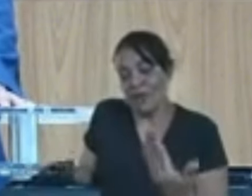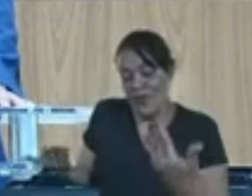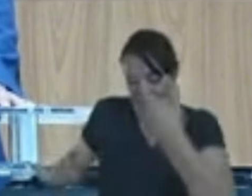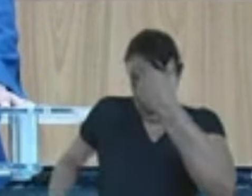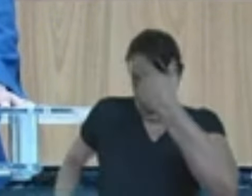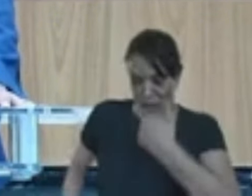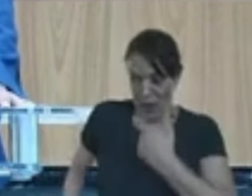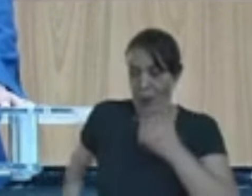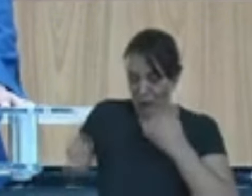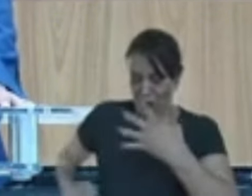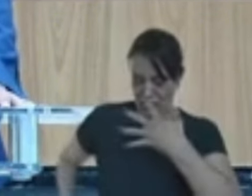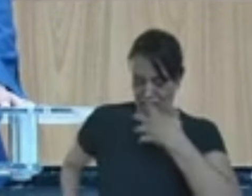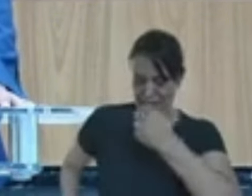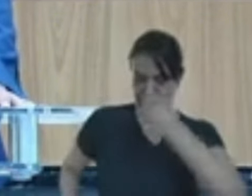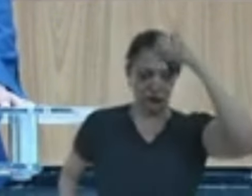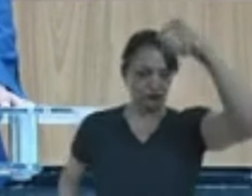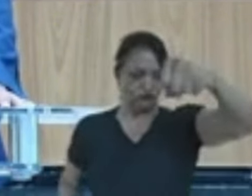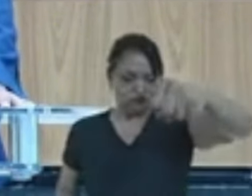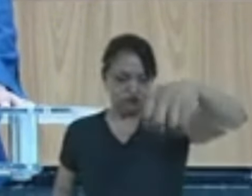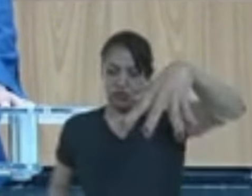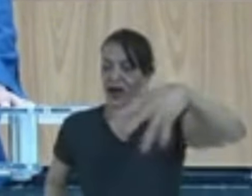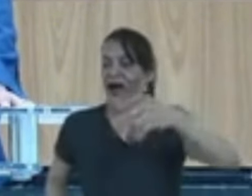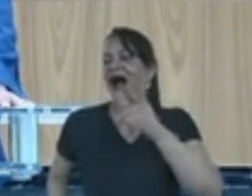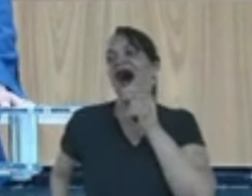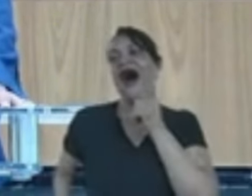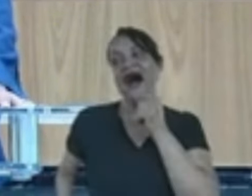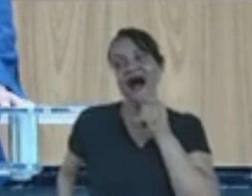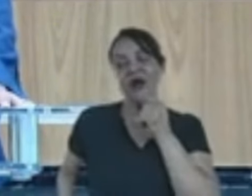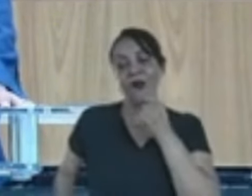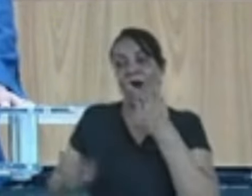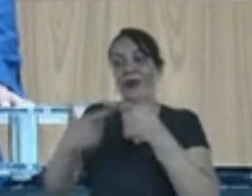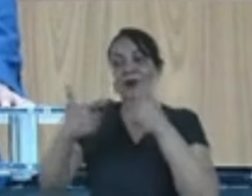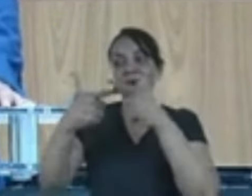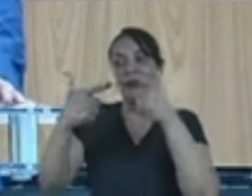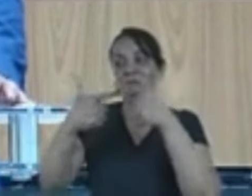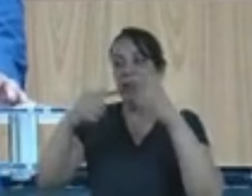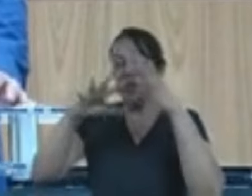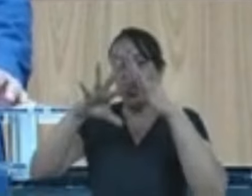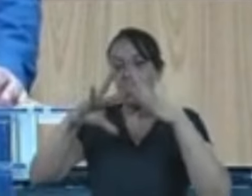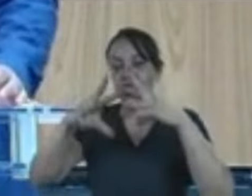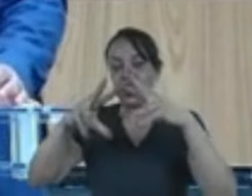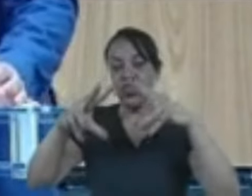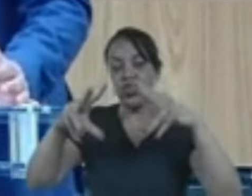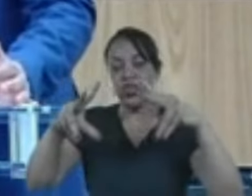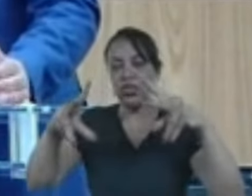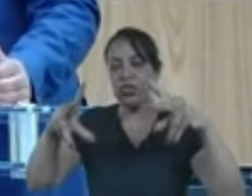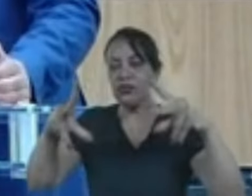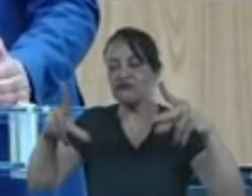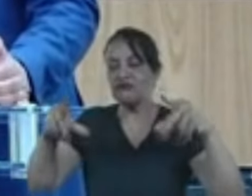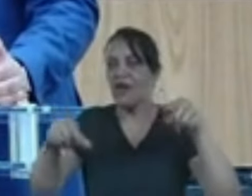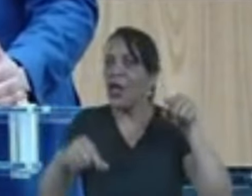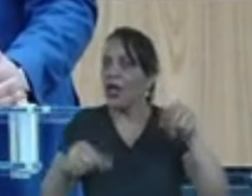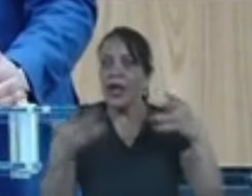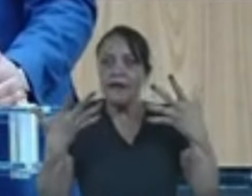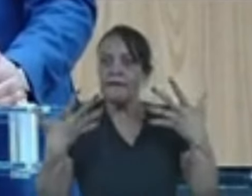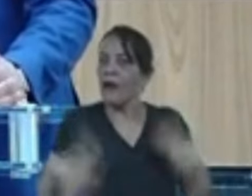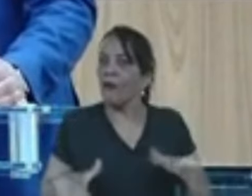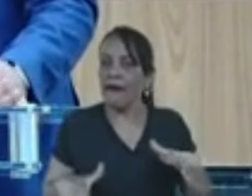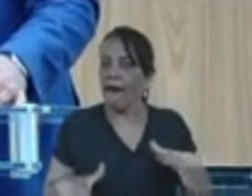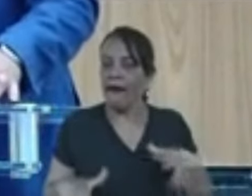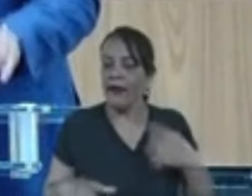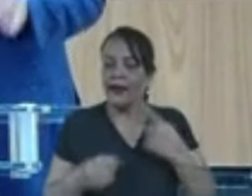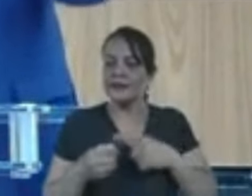água. Porque se vocês me jogarem na água, o problema fica resolvido. Ele não queria ir para Nínive. Ele